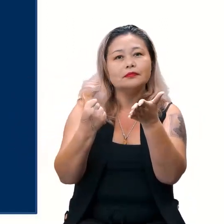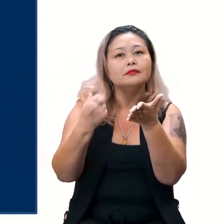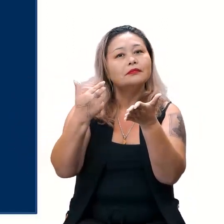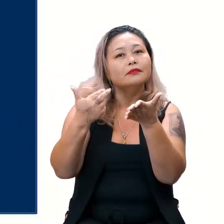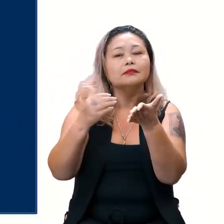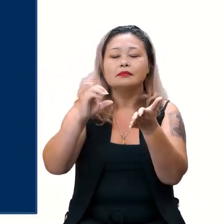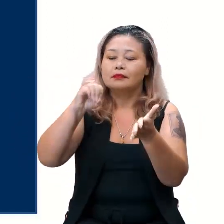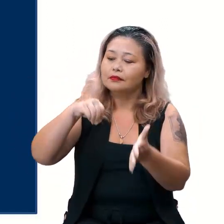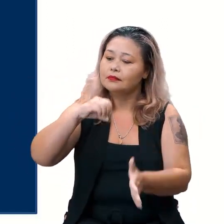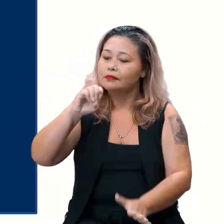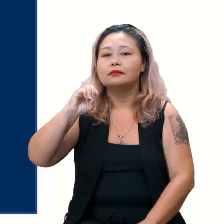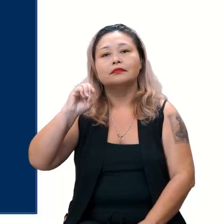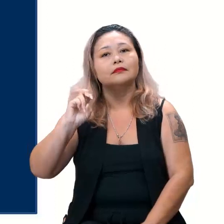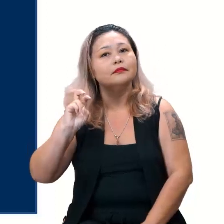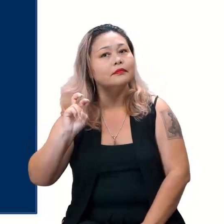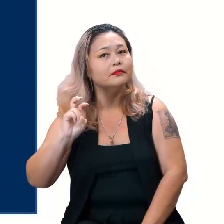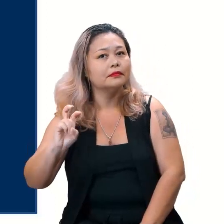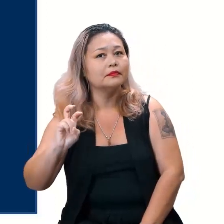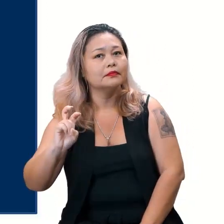a